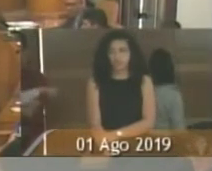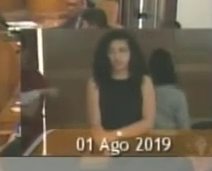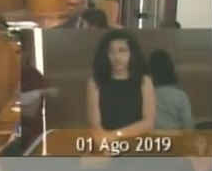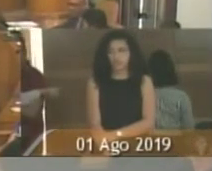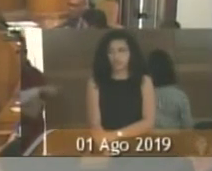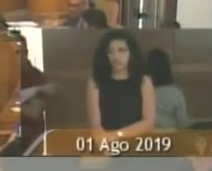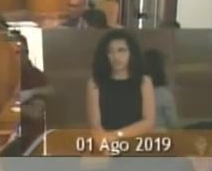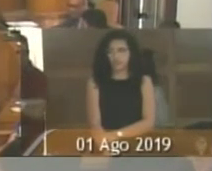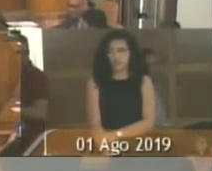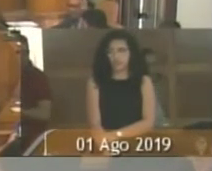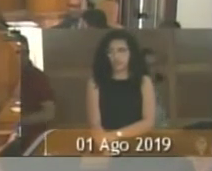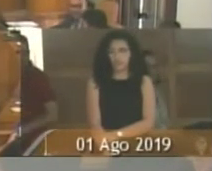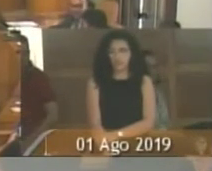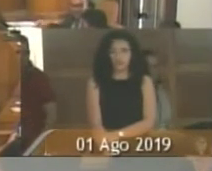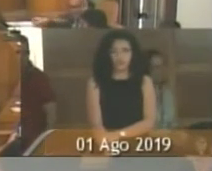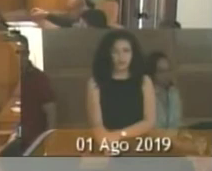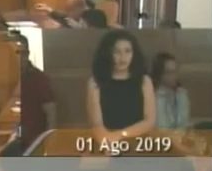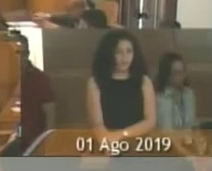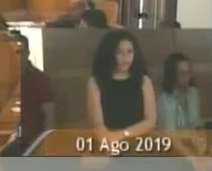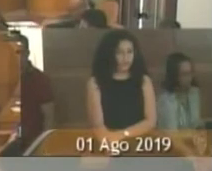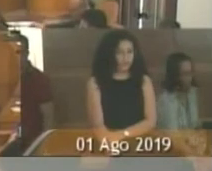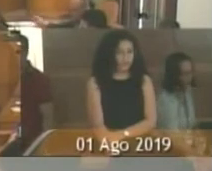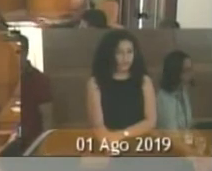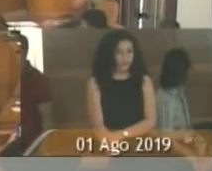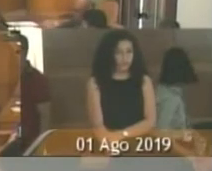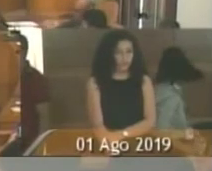Aprovado por 12 votos.